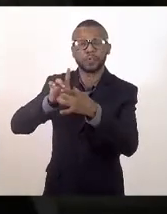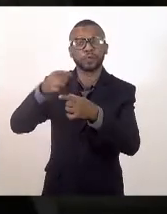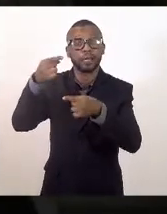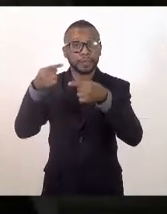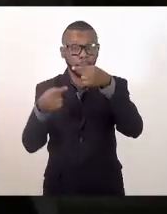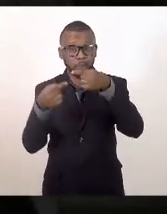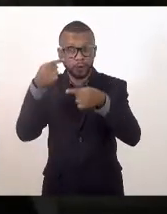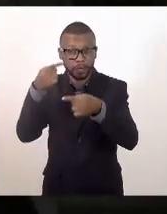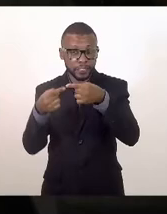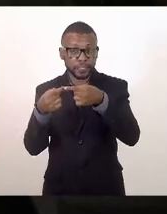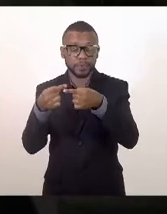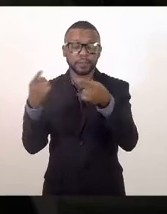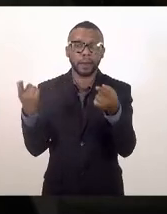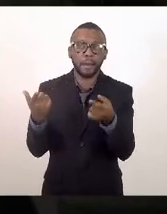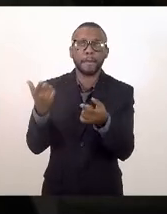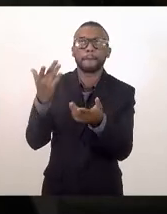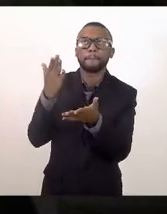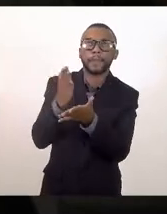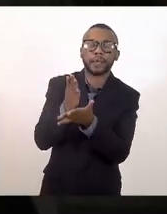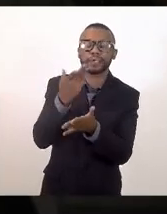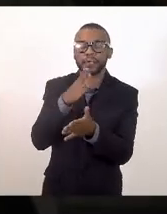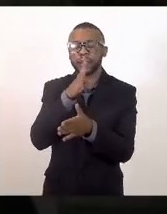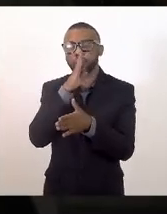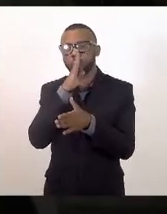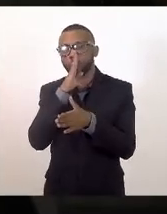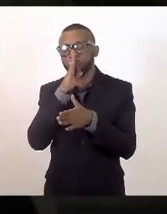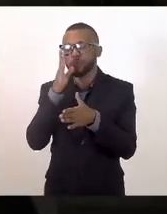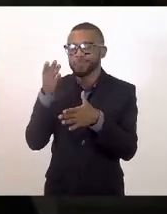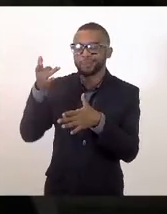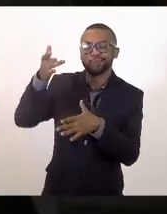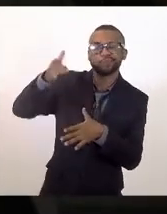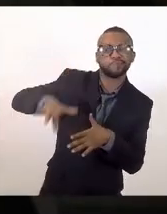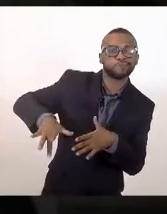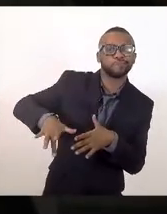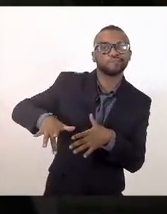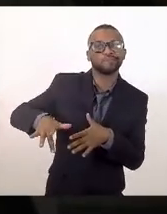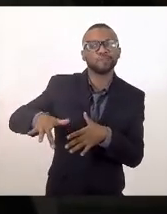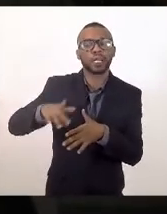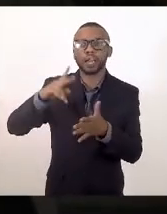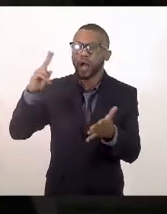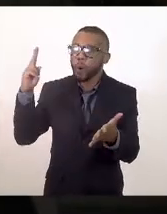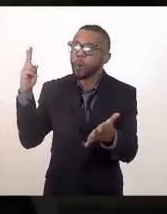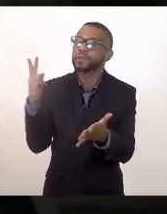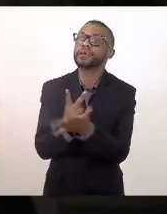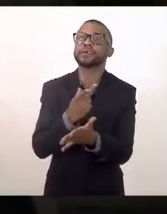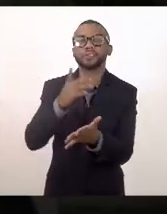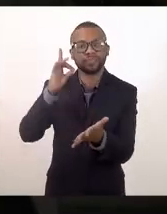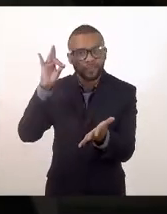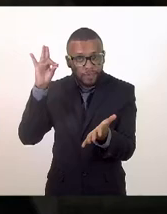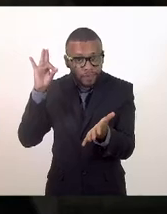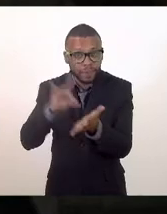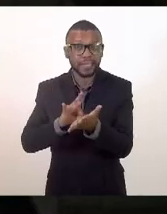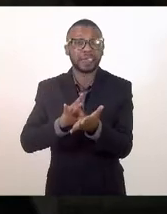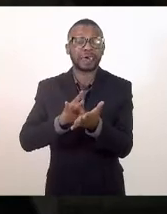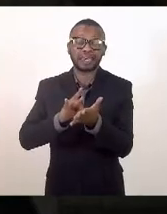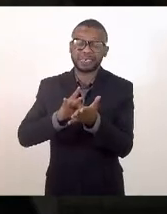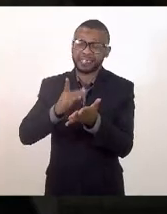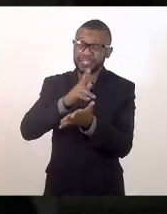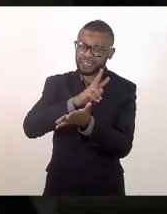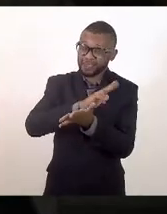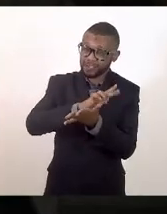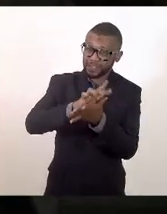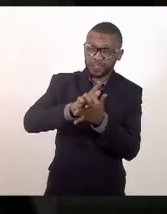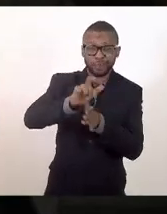deixe de ser uma letra morta da lei no Estado do Rio de Janeiro e aconteça, de fato, na vida de milhões